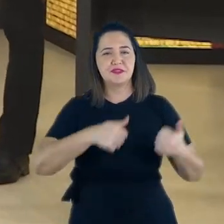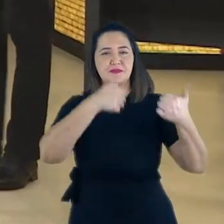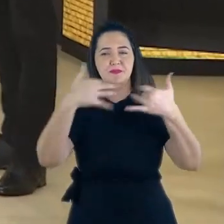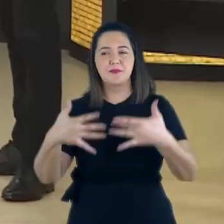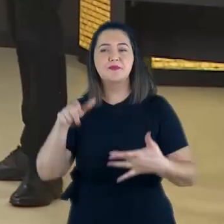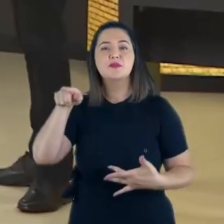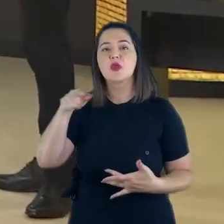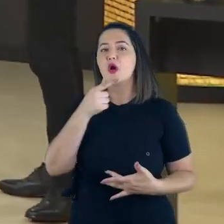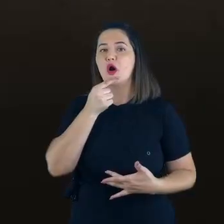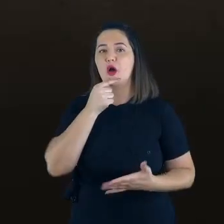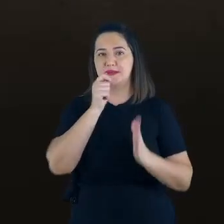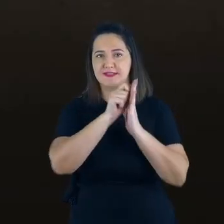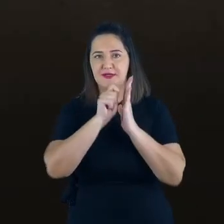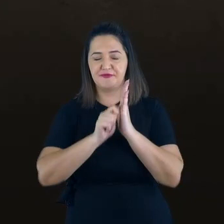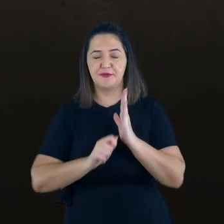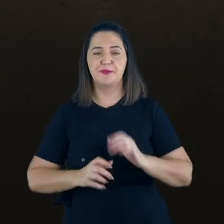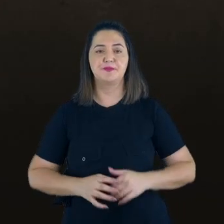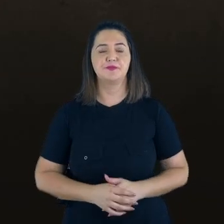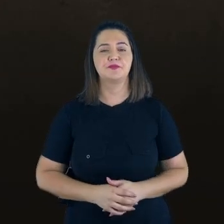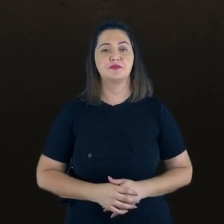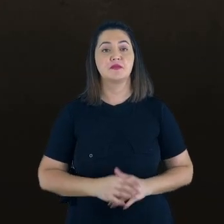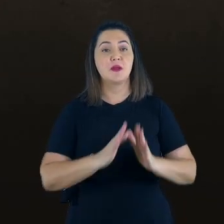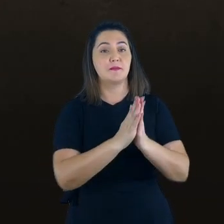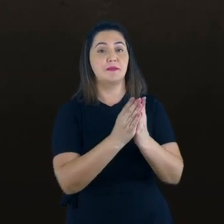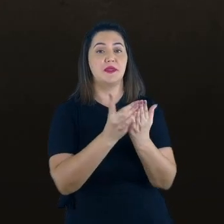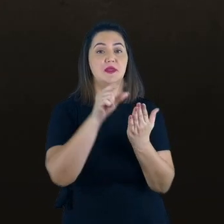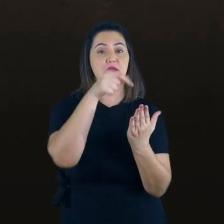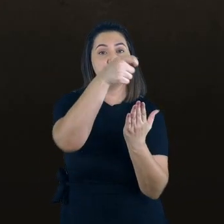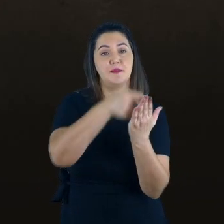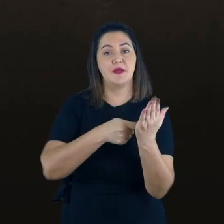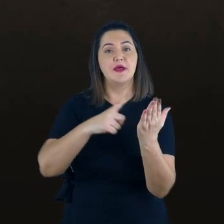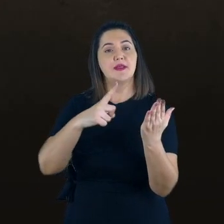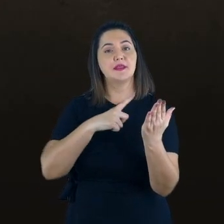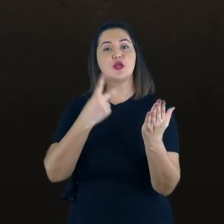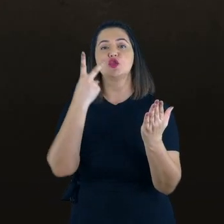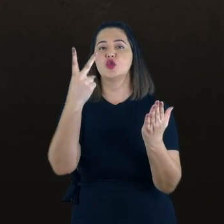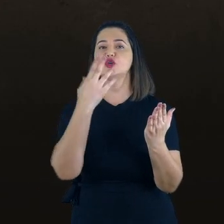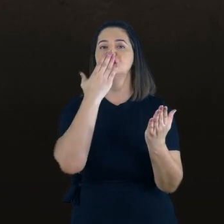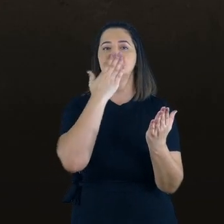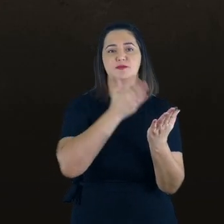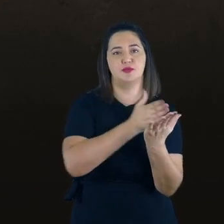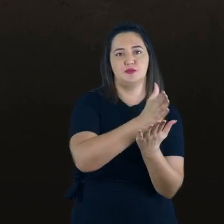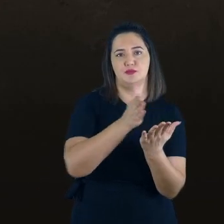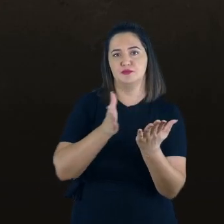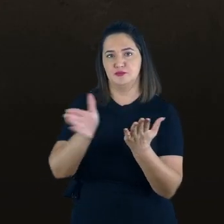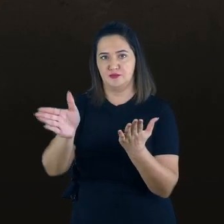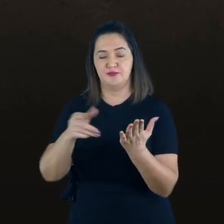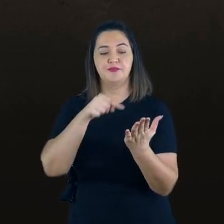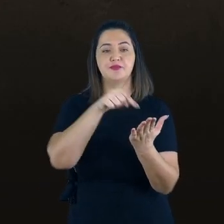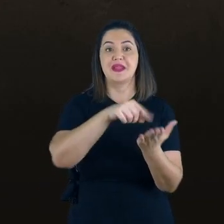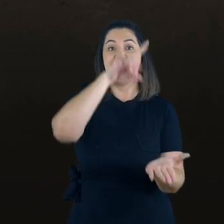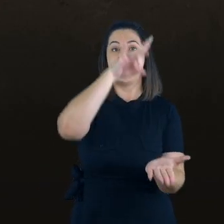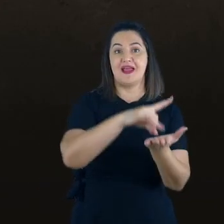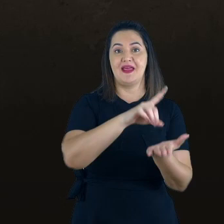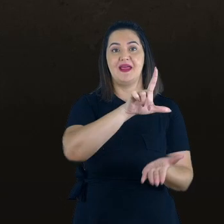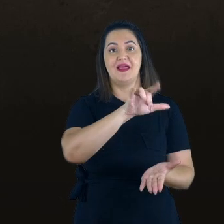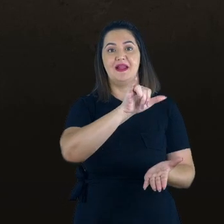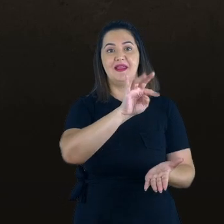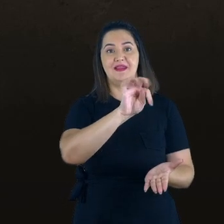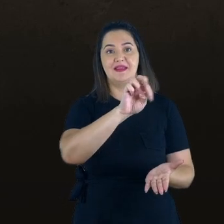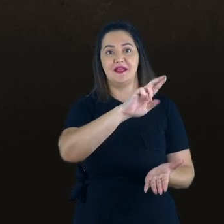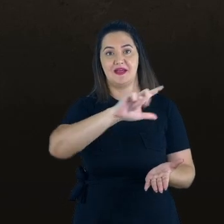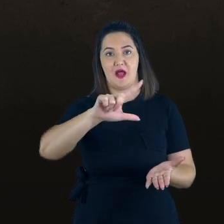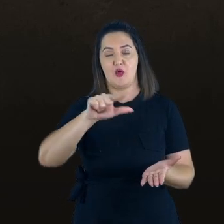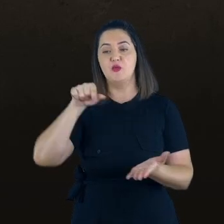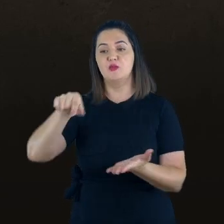colocar aqui na tela. A escritura nos apresenta duas classes de previsões, o literal e o simbólico. Quando